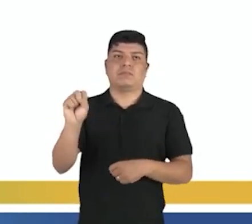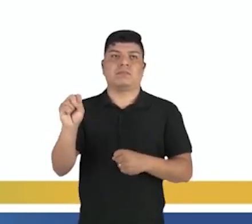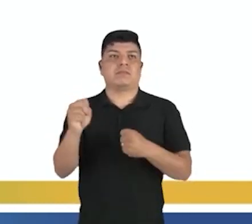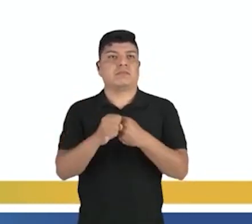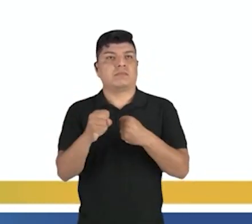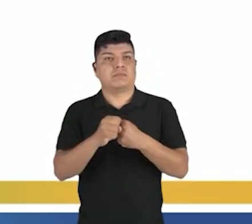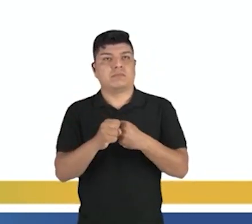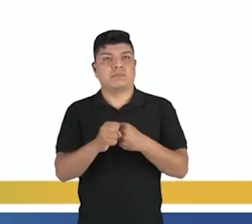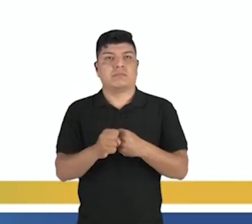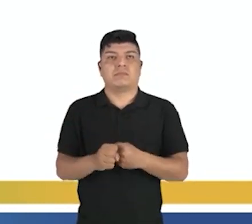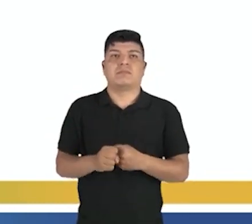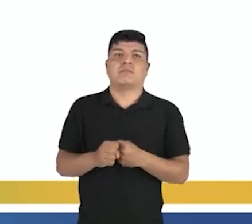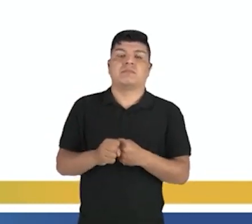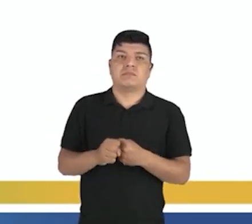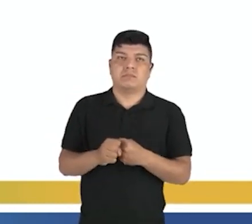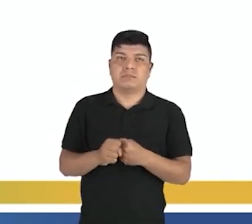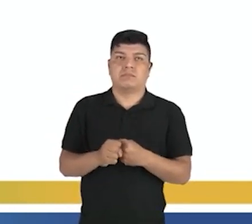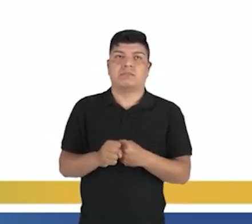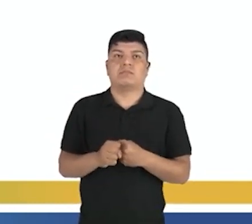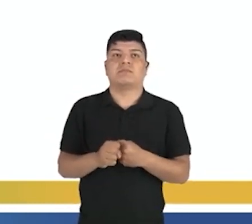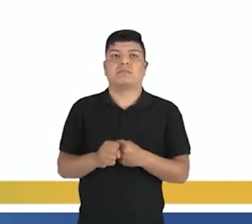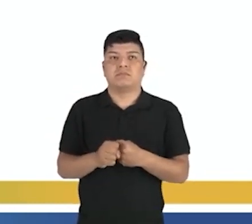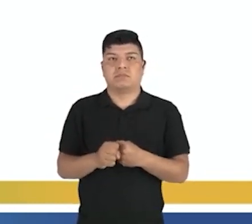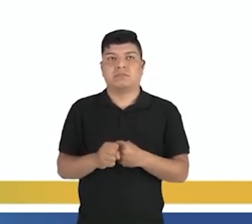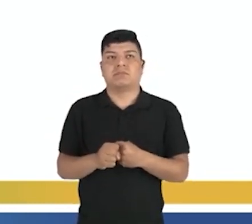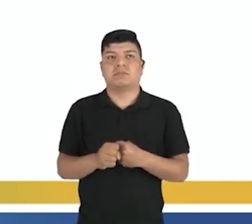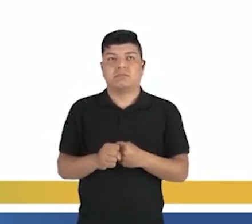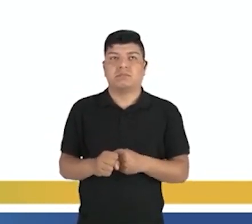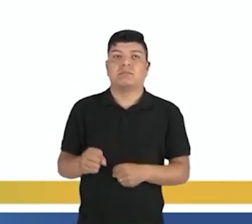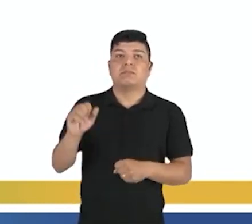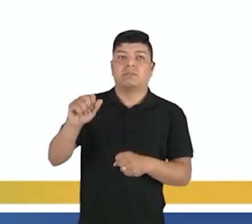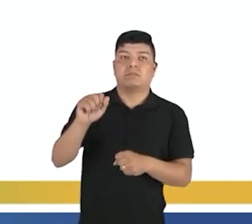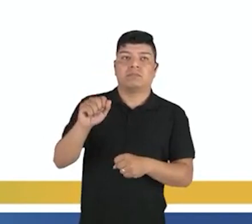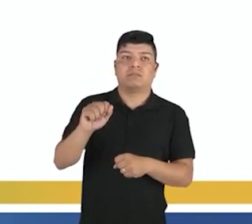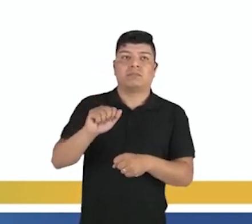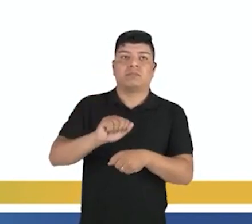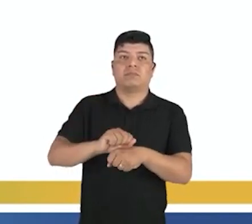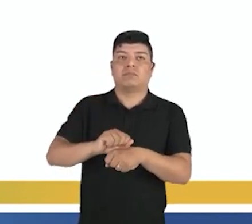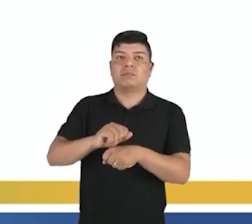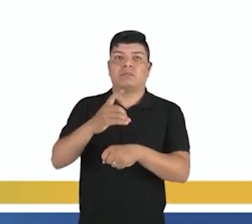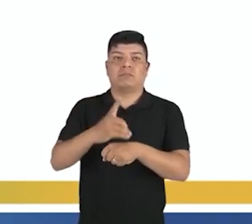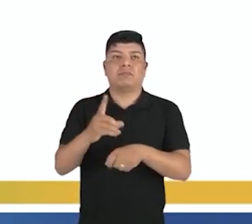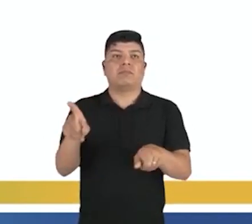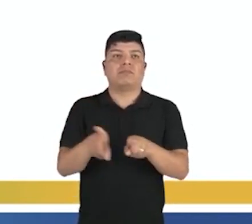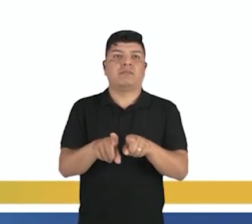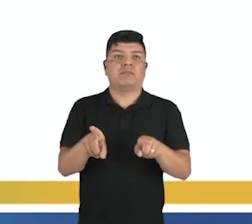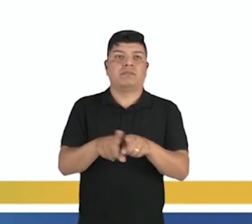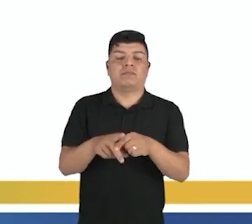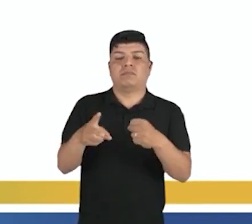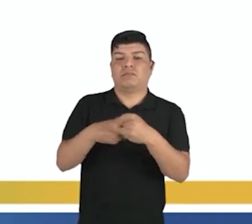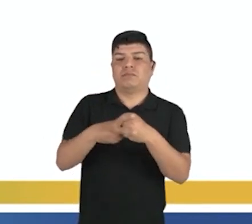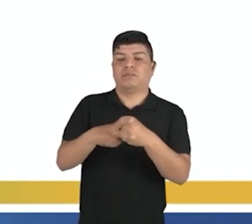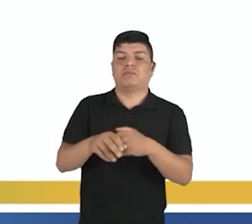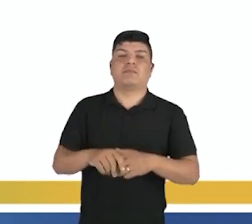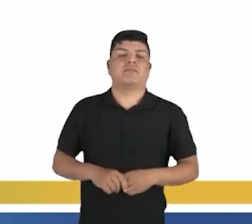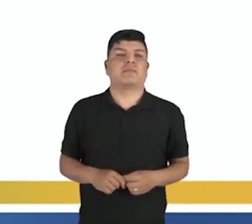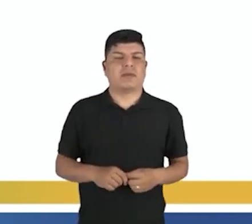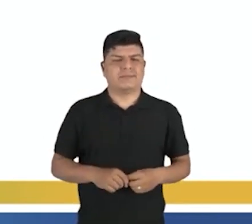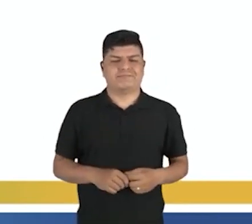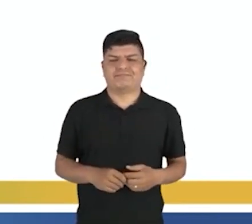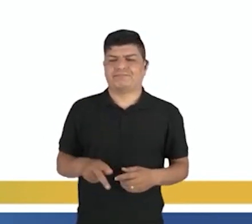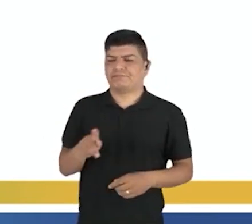pronomes, C, substantivos, que é a nossa resposta mais adequada, D, advérbios e E, verbos. Aí você vai dizer